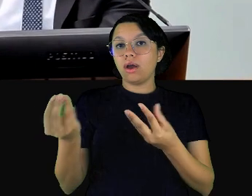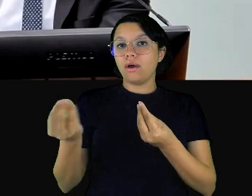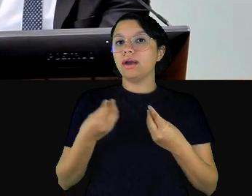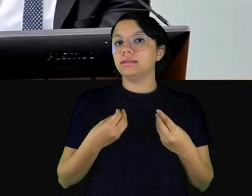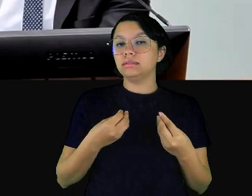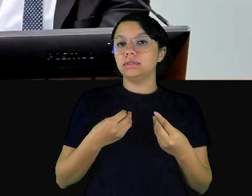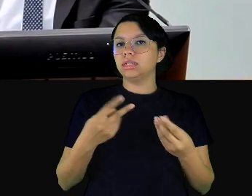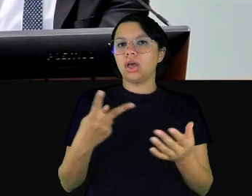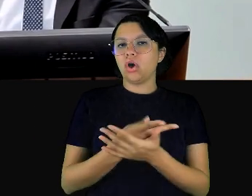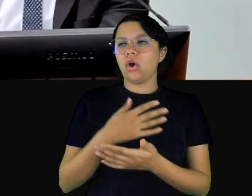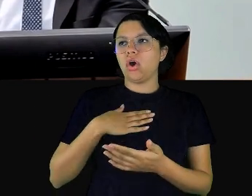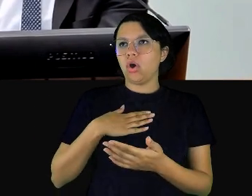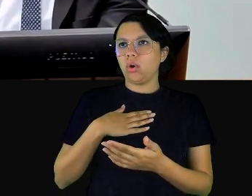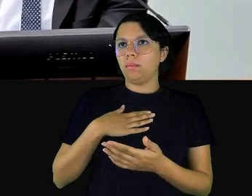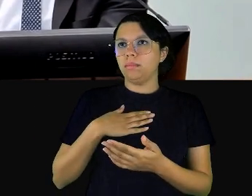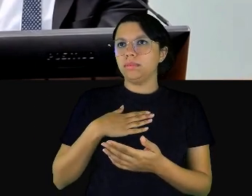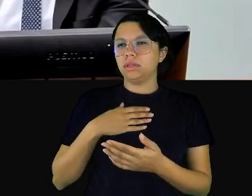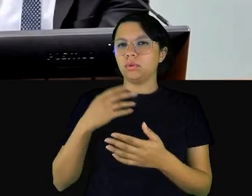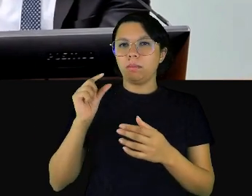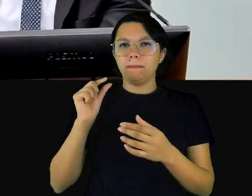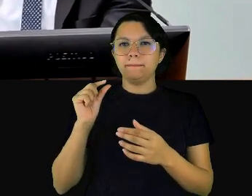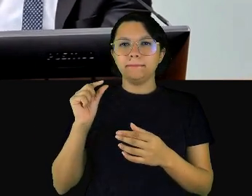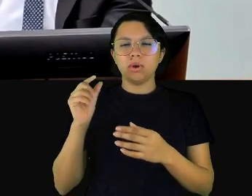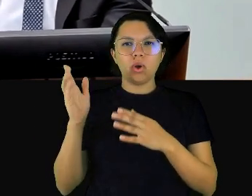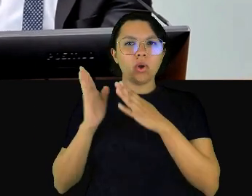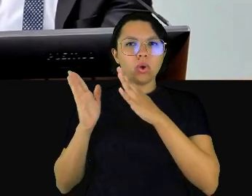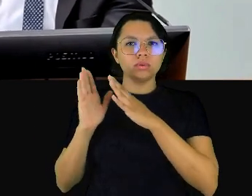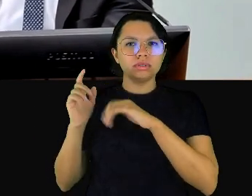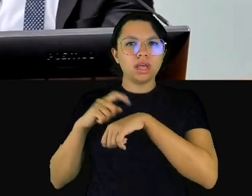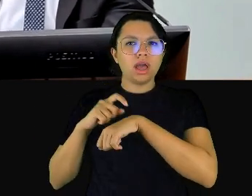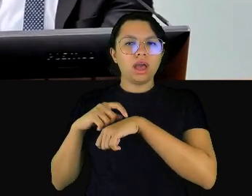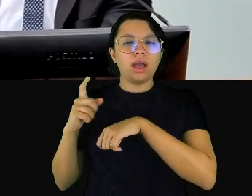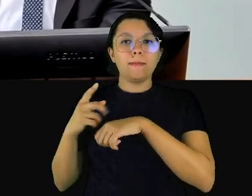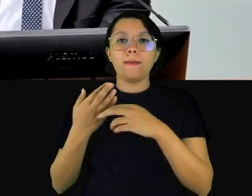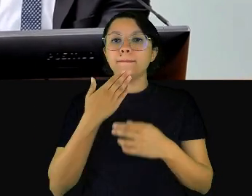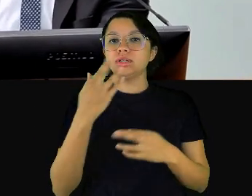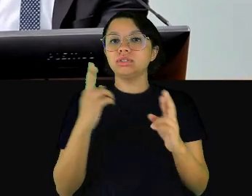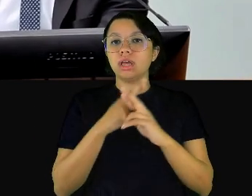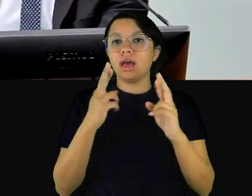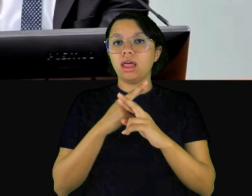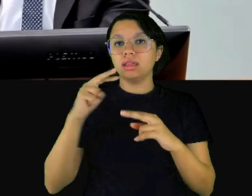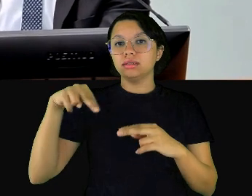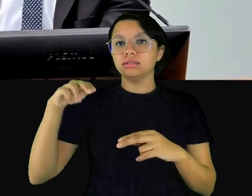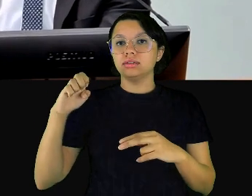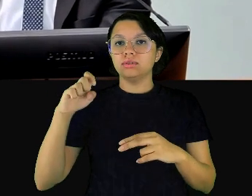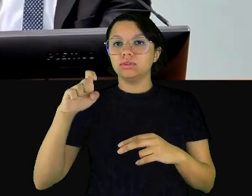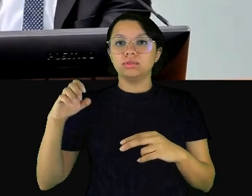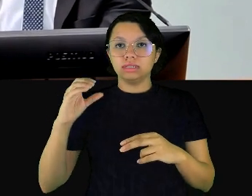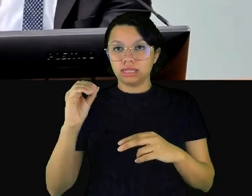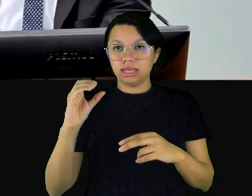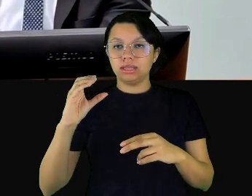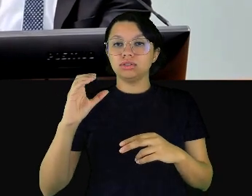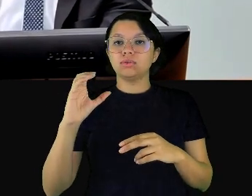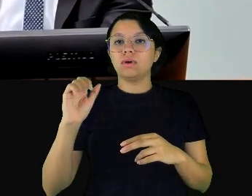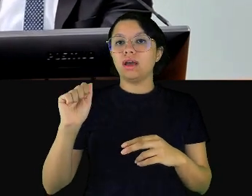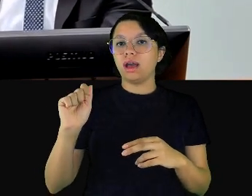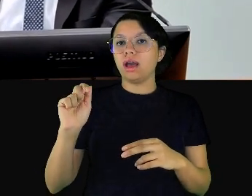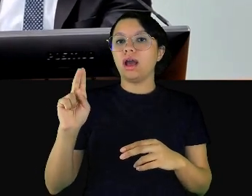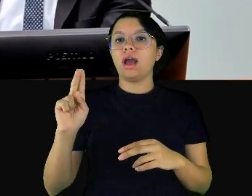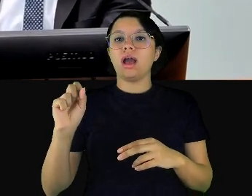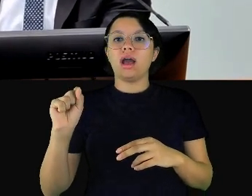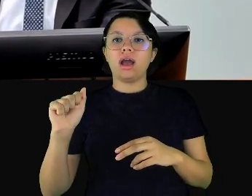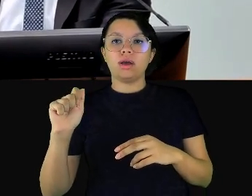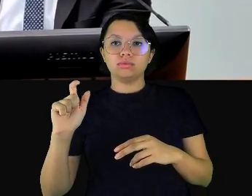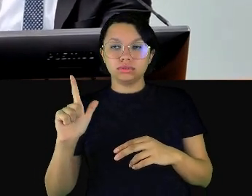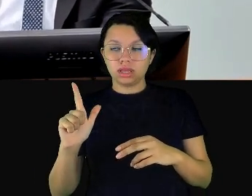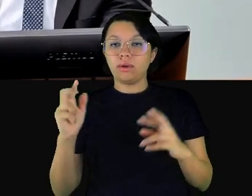que aconteceram comigo recentemente, pedindo-se a relação do nexo causal no contrato de trabalho, de um acidente